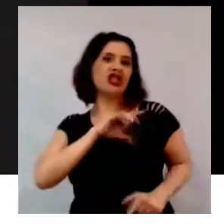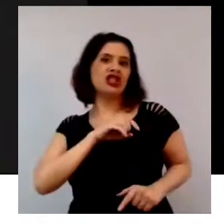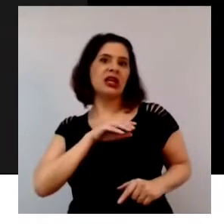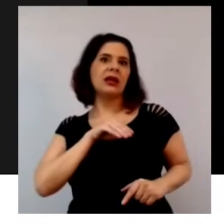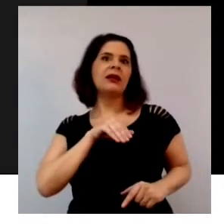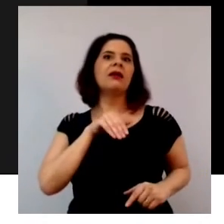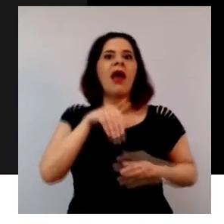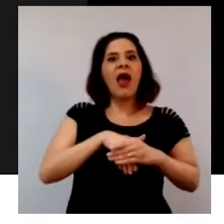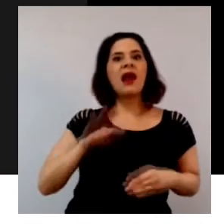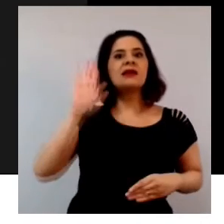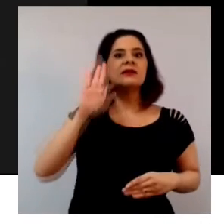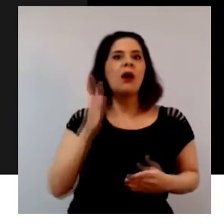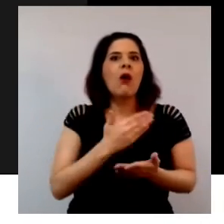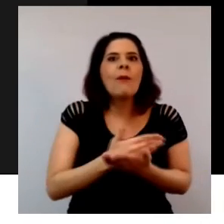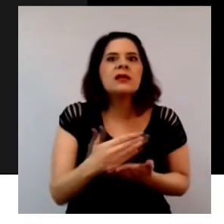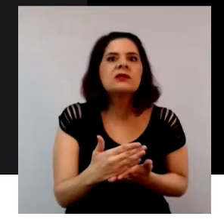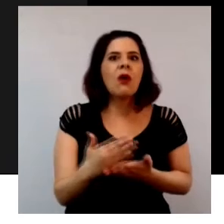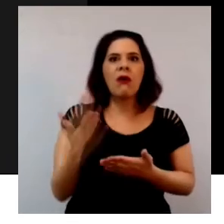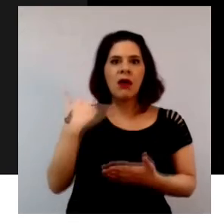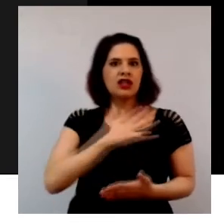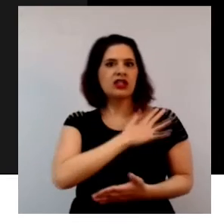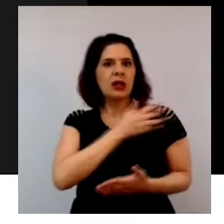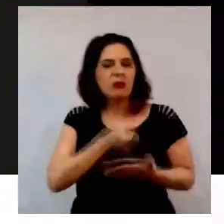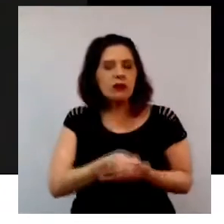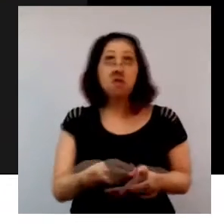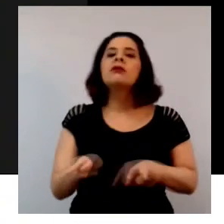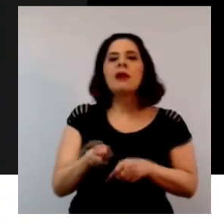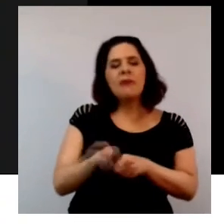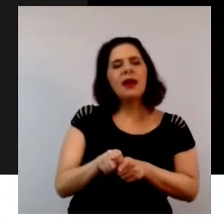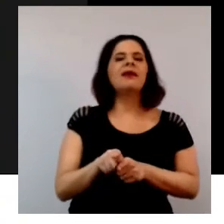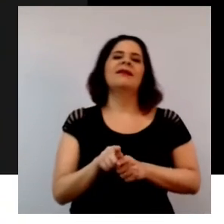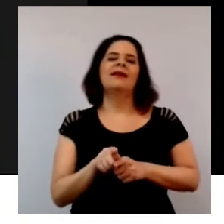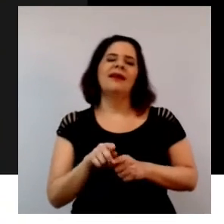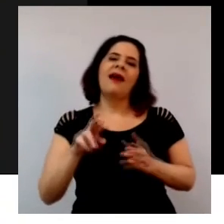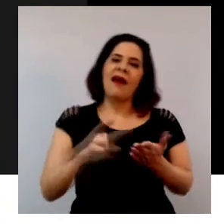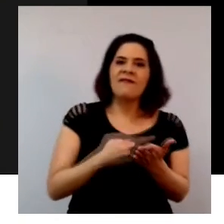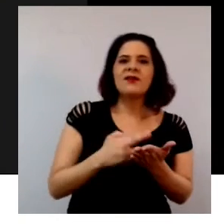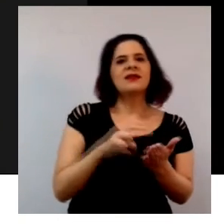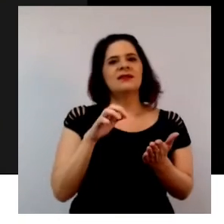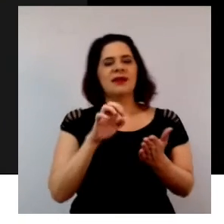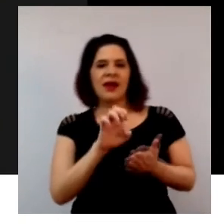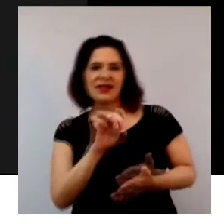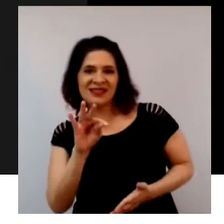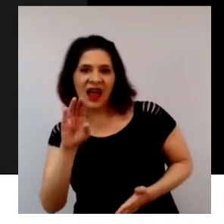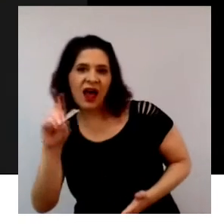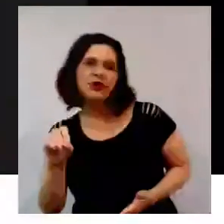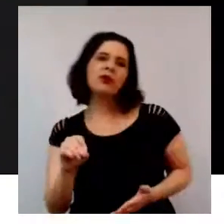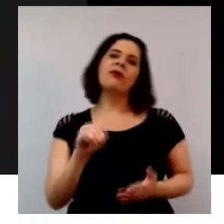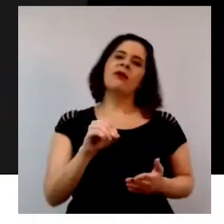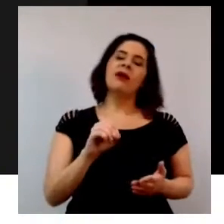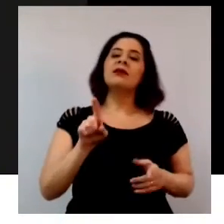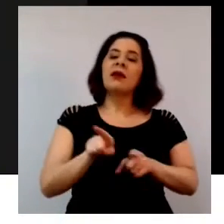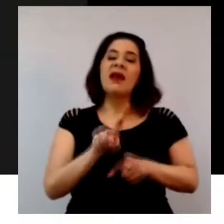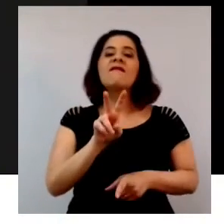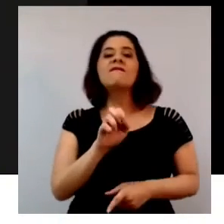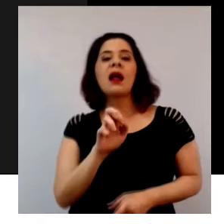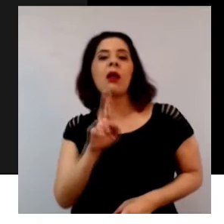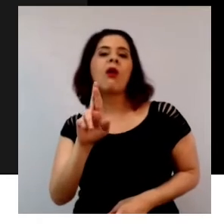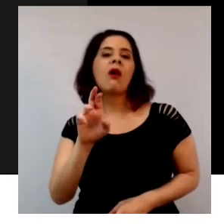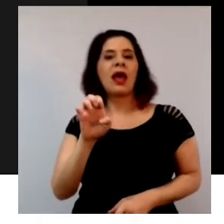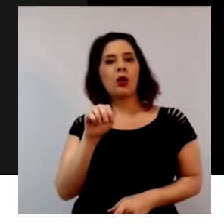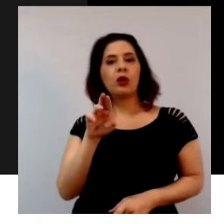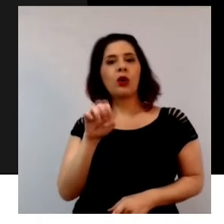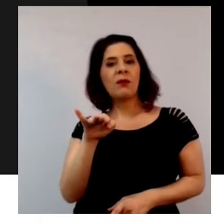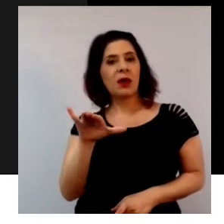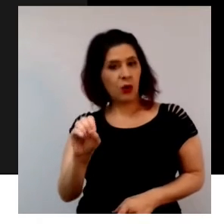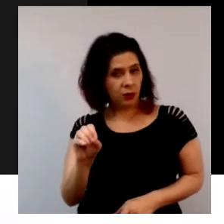Revista Época, Agência Estado e Jornal Brasil Econômico. Foi editora de Economia da Isto é Dinheiro e na Isto é redigiu e gravou o Day After do tsunami sobre